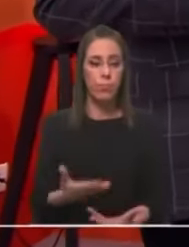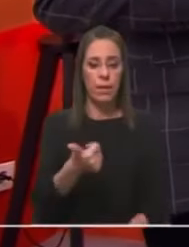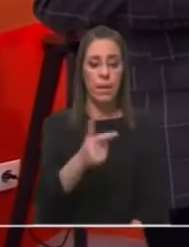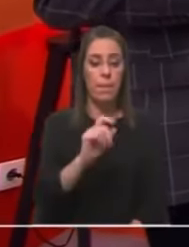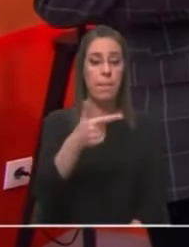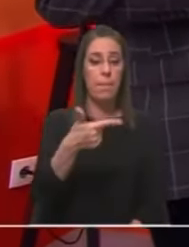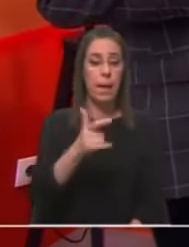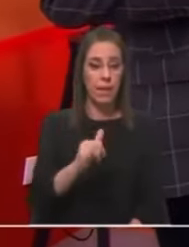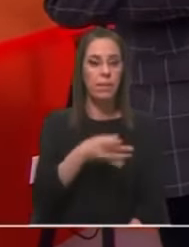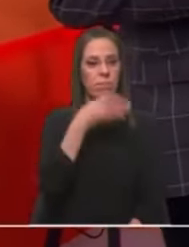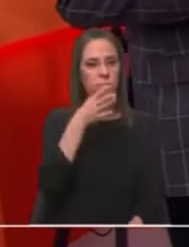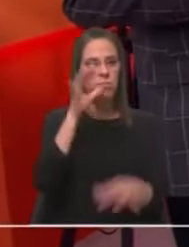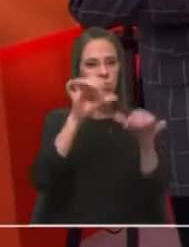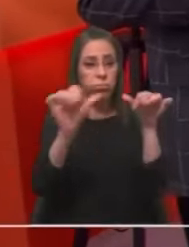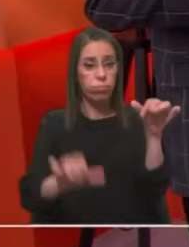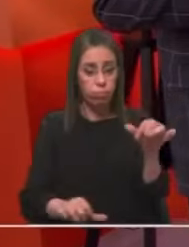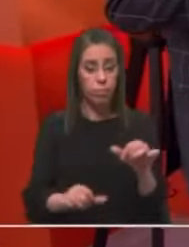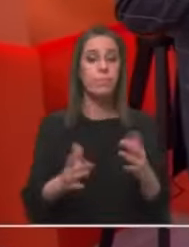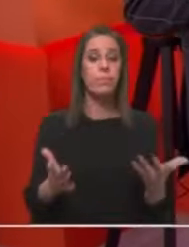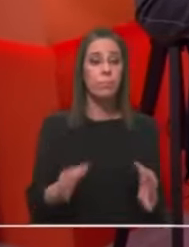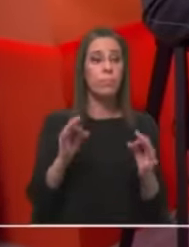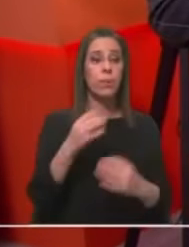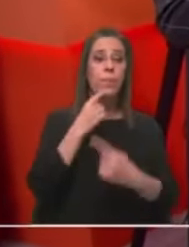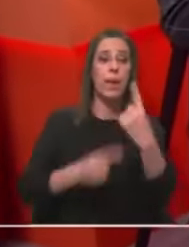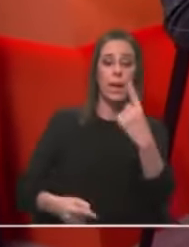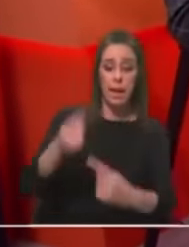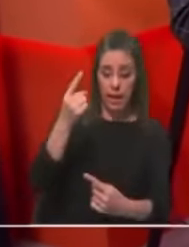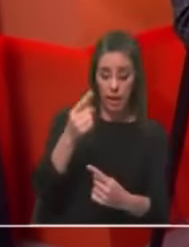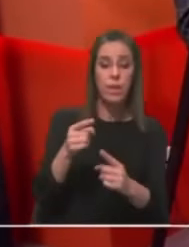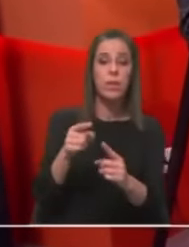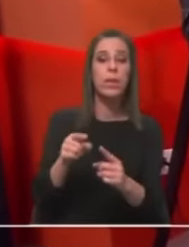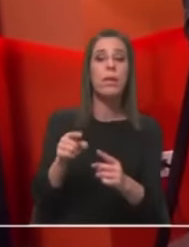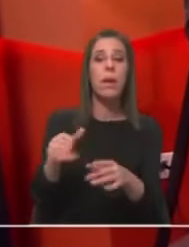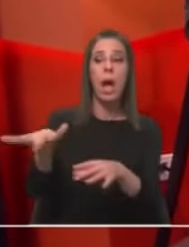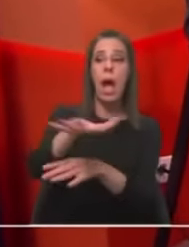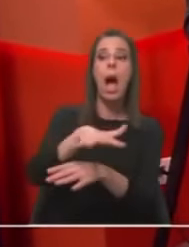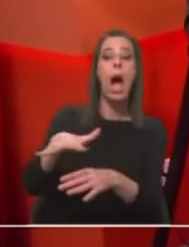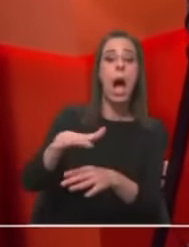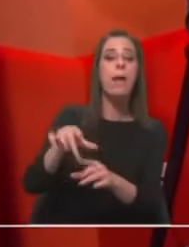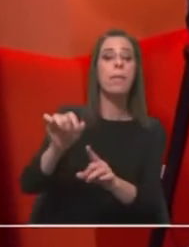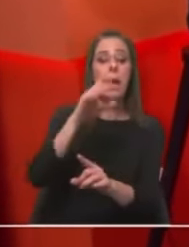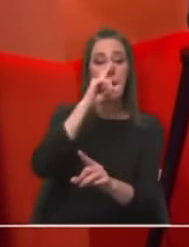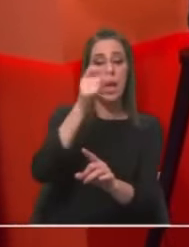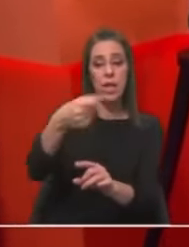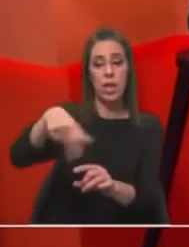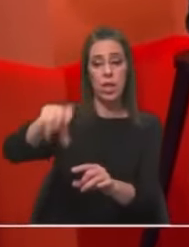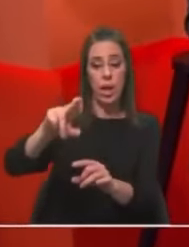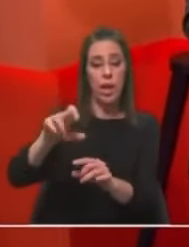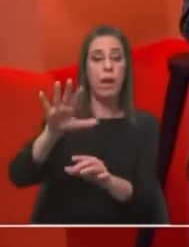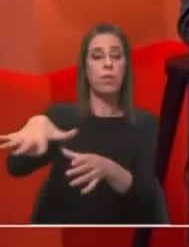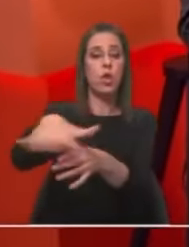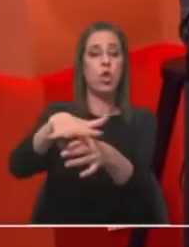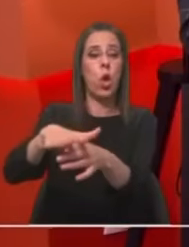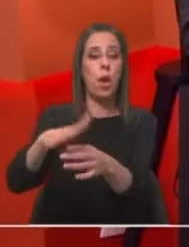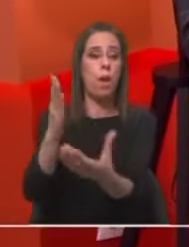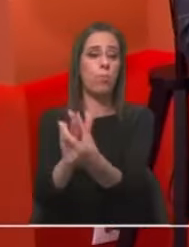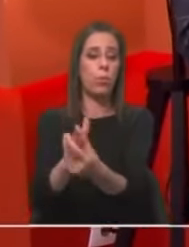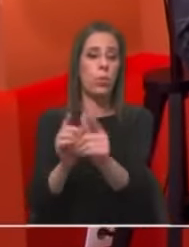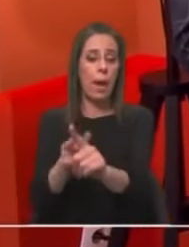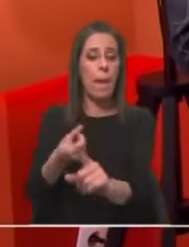Grafstein. E, portanto, uma vez apresentada a queixa naquela zona de atuação, compete à GNR e não à PSP, porque é a GNR que tem o